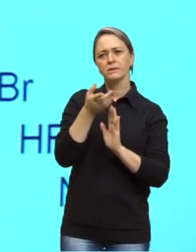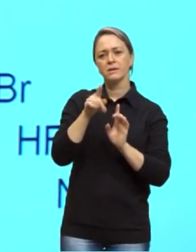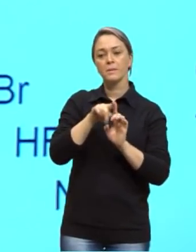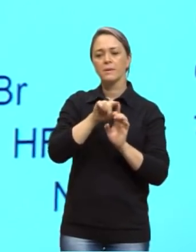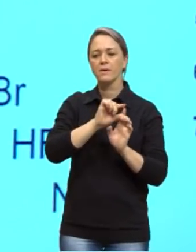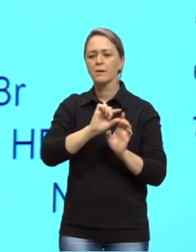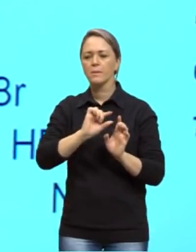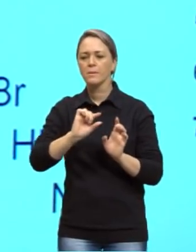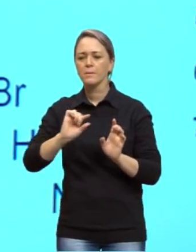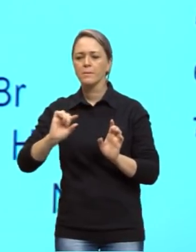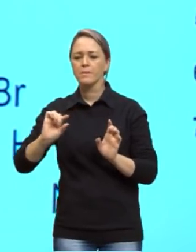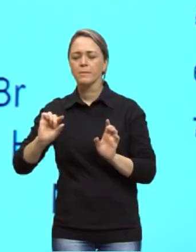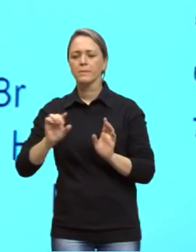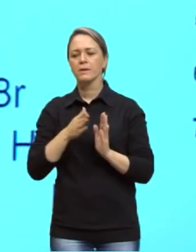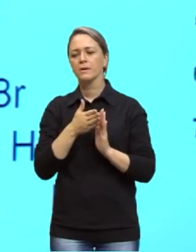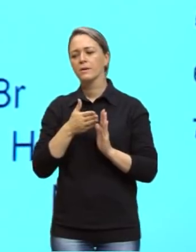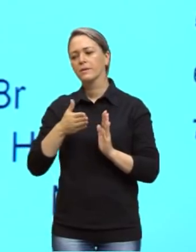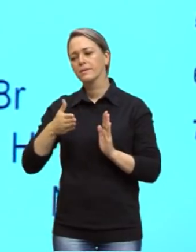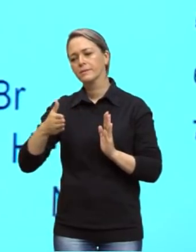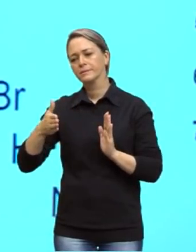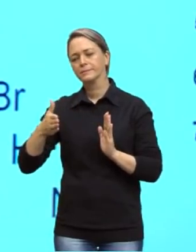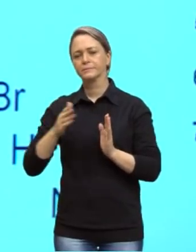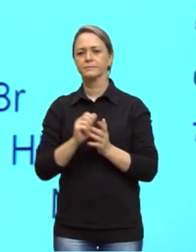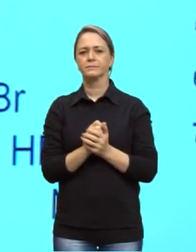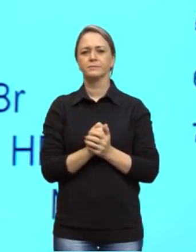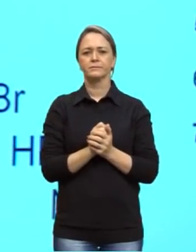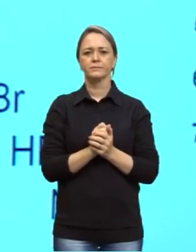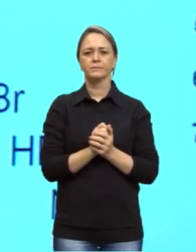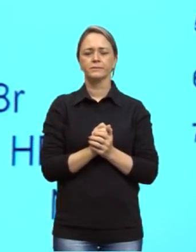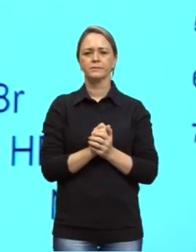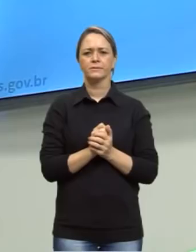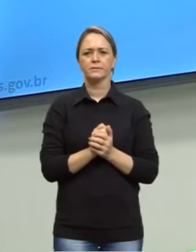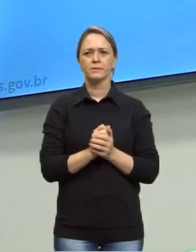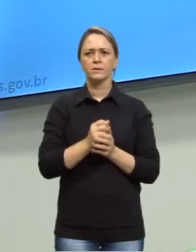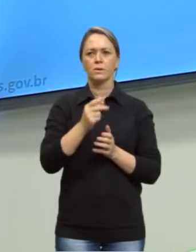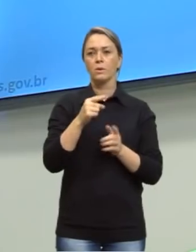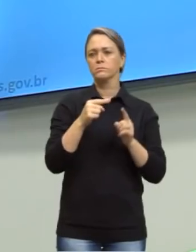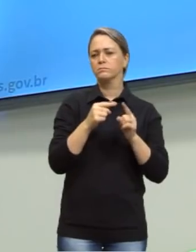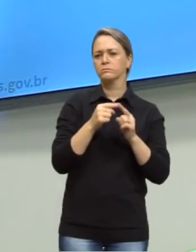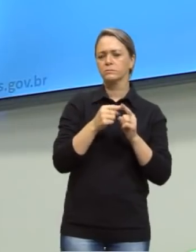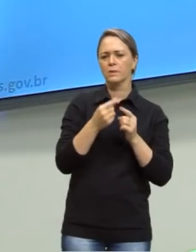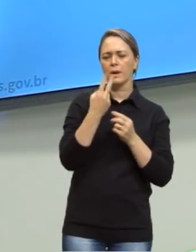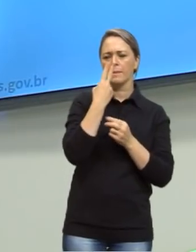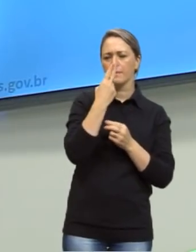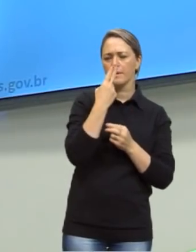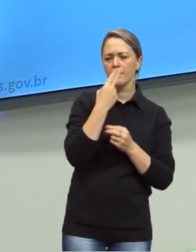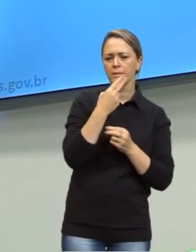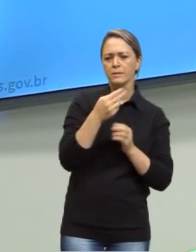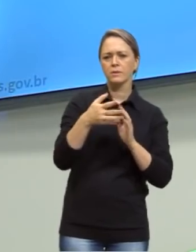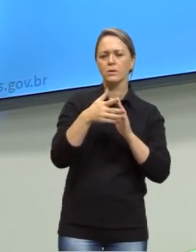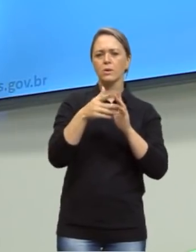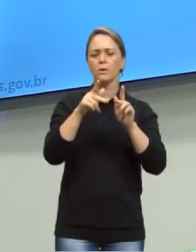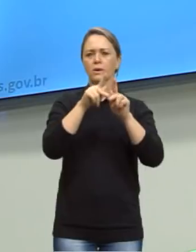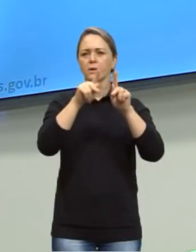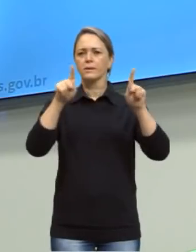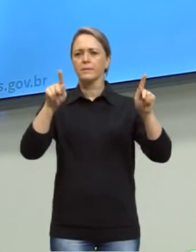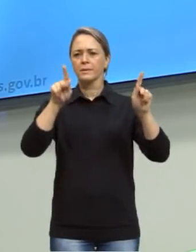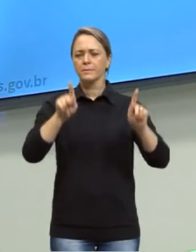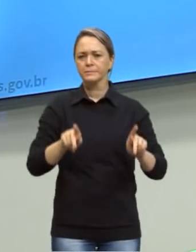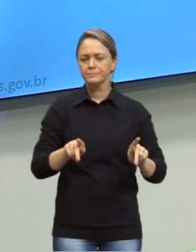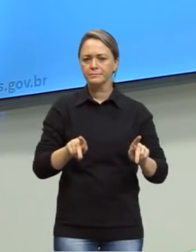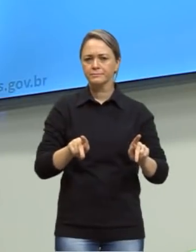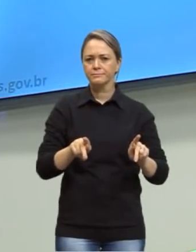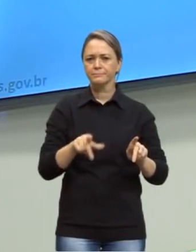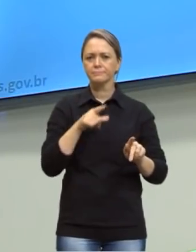menores e eles vão crescendo nesse sentido o perfil é o mesmo da tabela periódica a gente tava falando ou seja